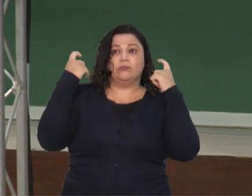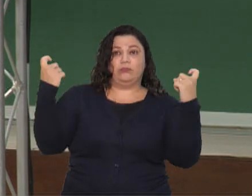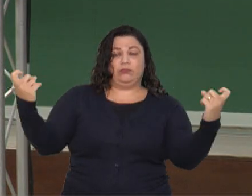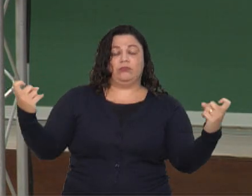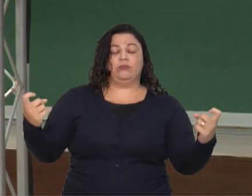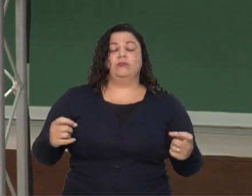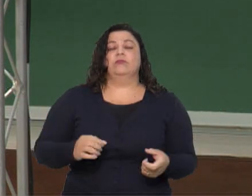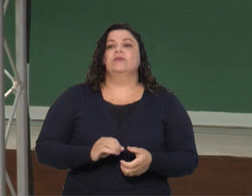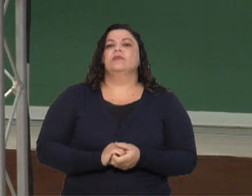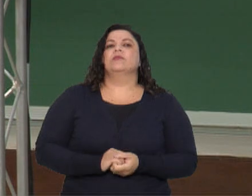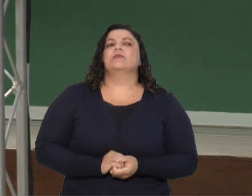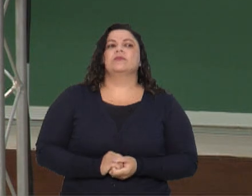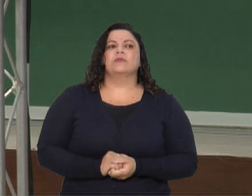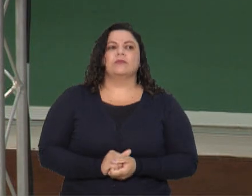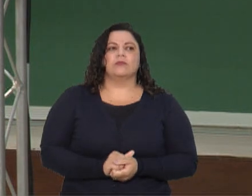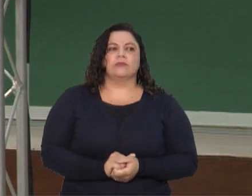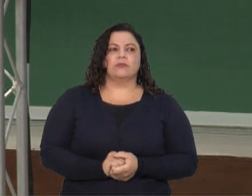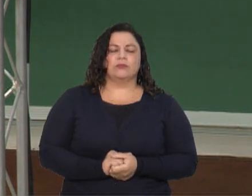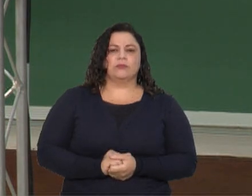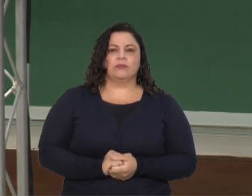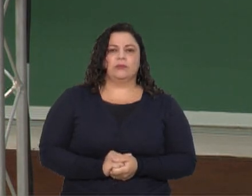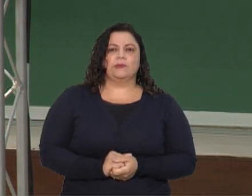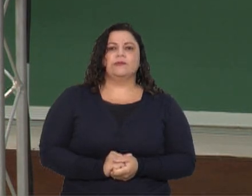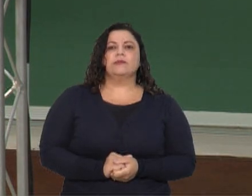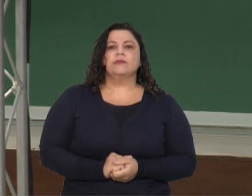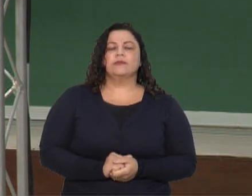ali os períodos de silêncio.